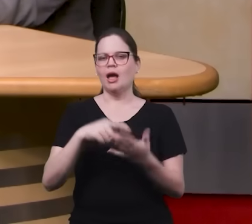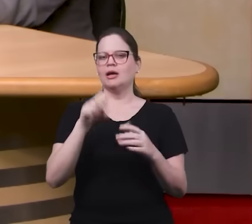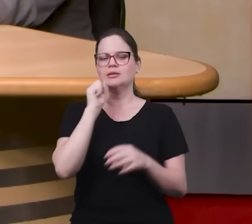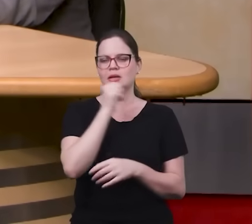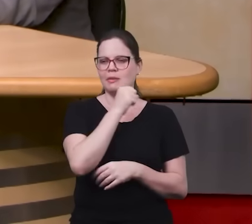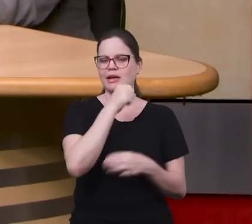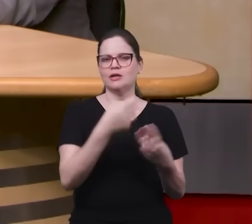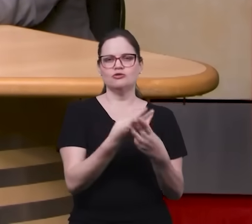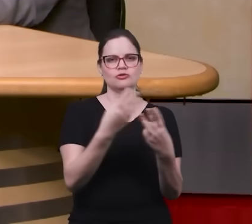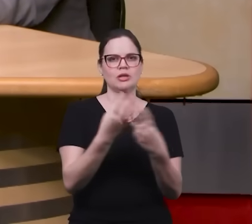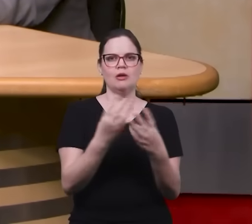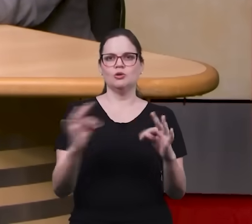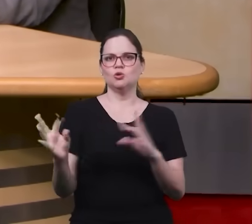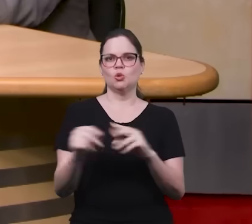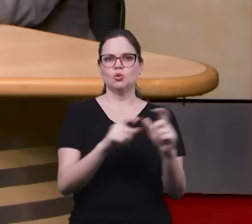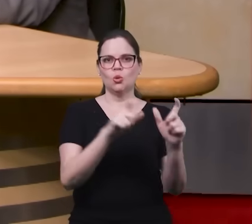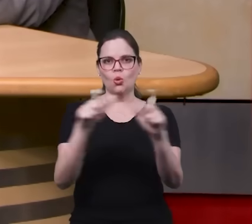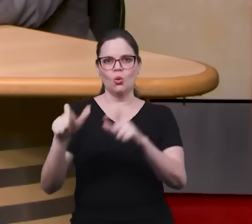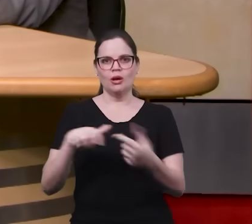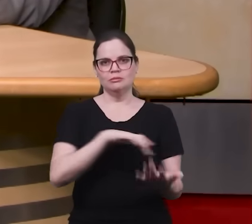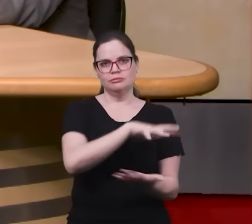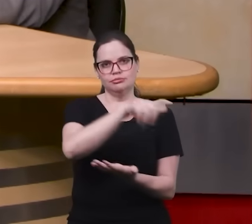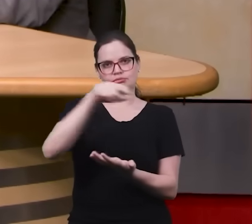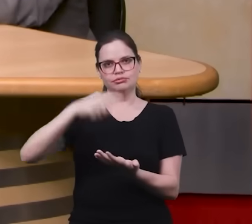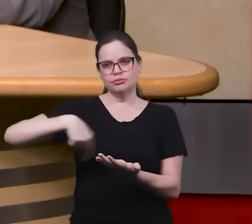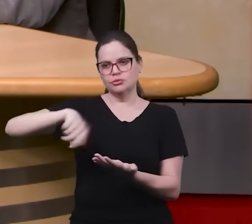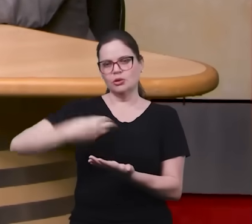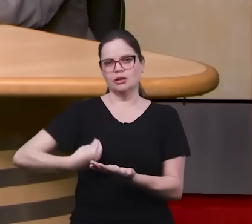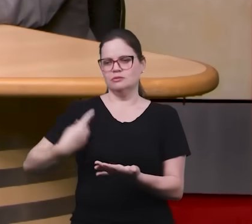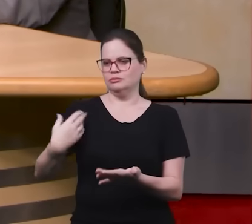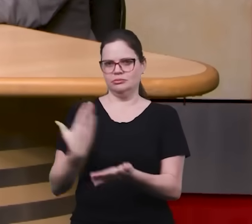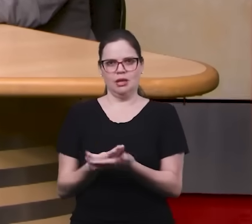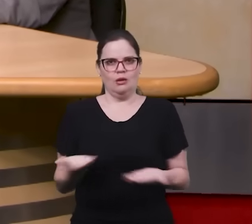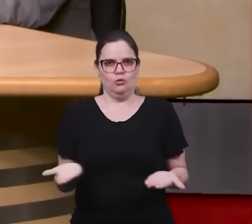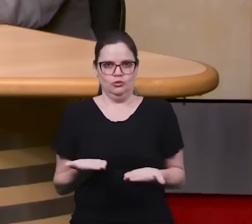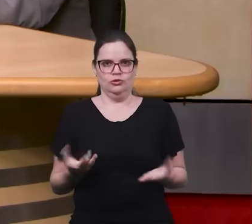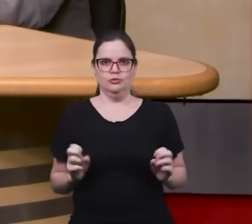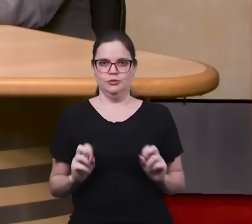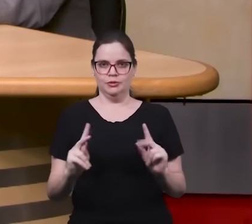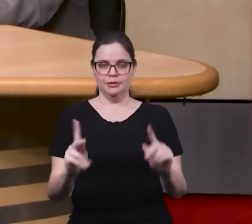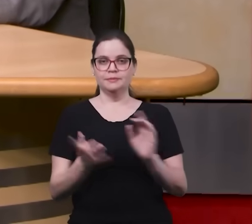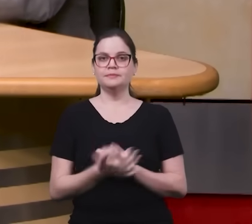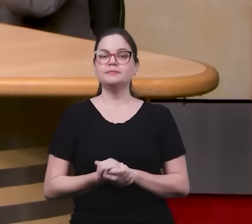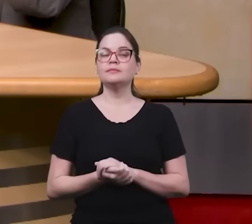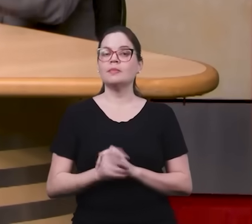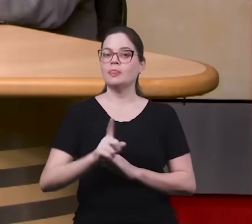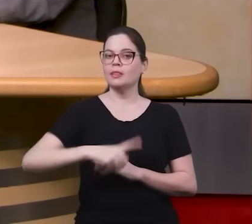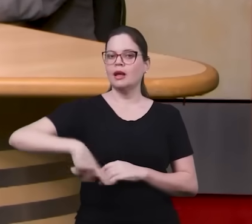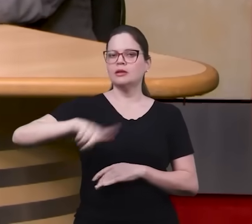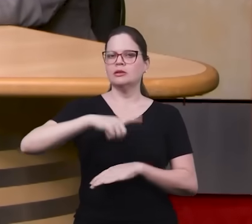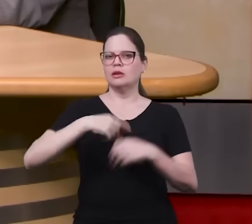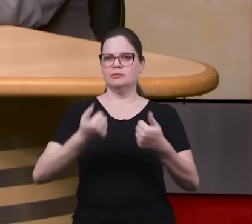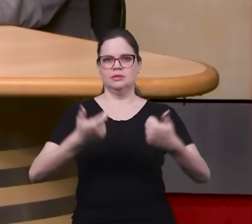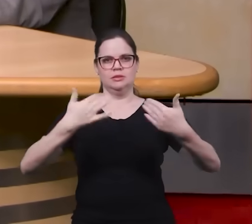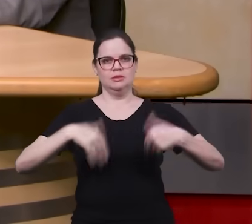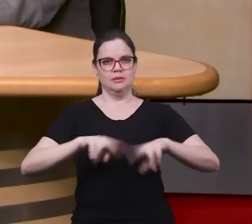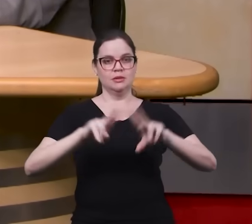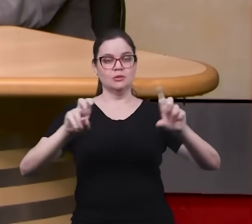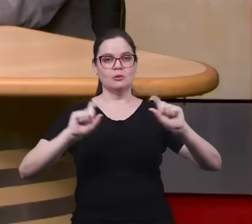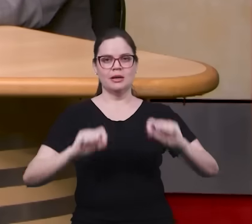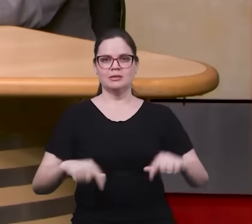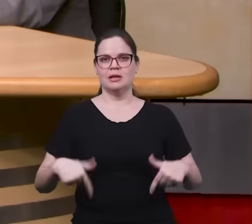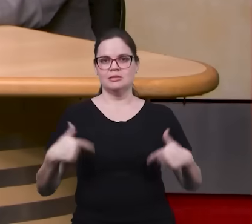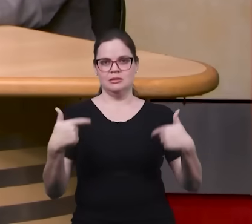Samaria, Judéia e tal, até os confins da terra. Então os confins da terra somos nós, então veio até nós. E nós estamos falando sobre essa